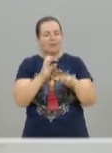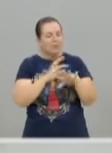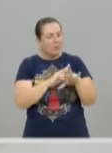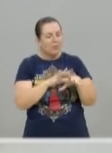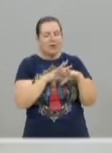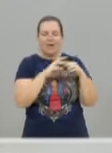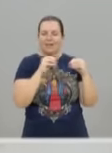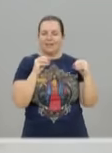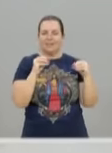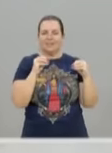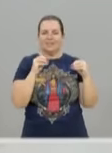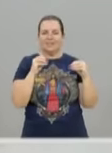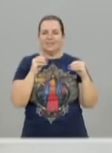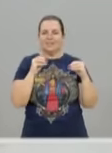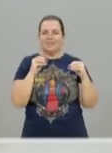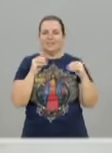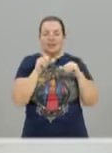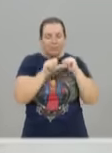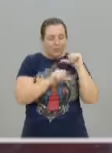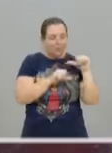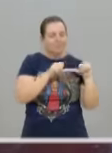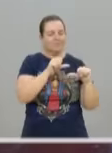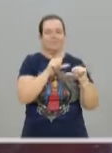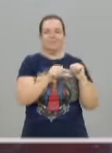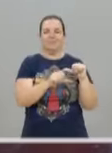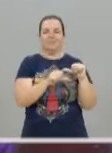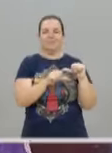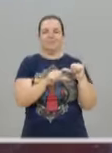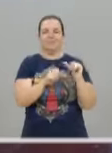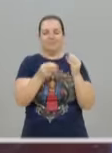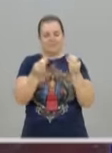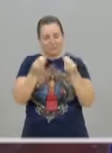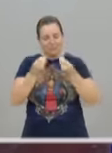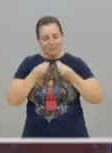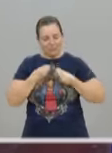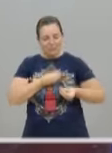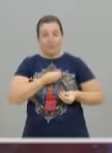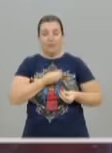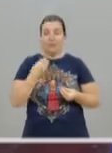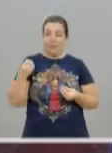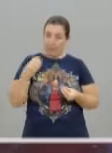curar converter trazer vida